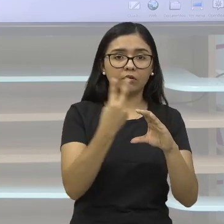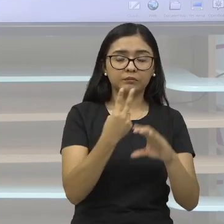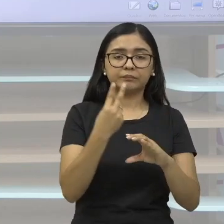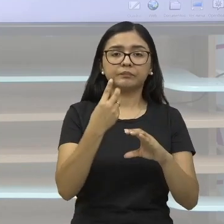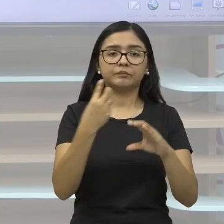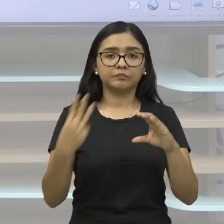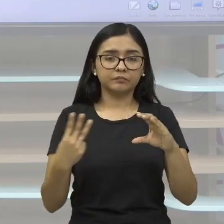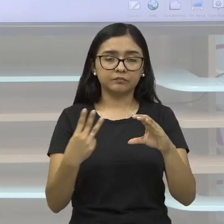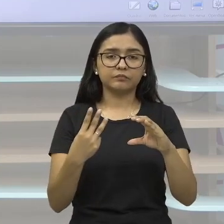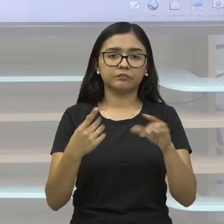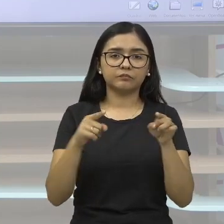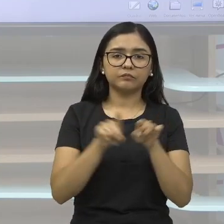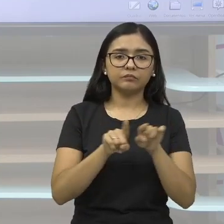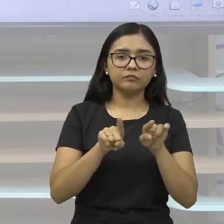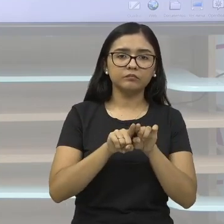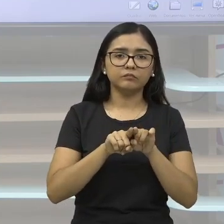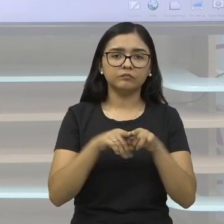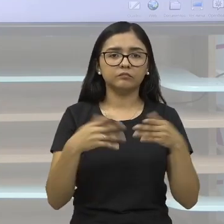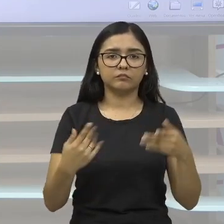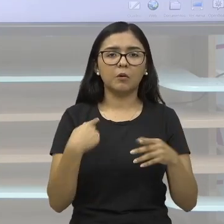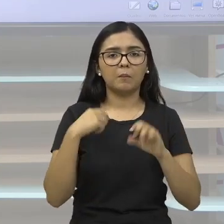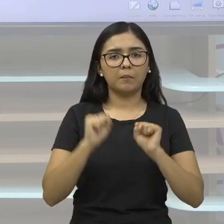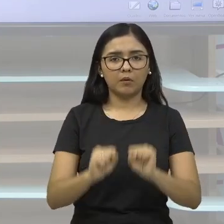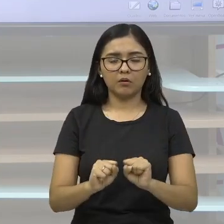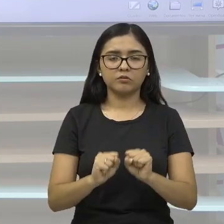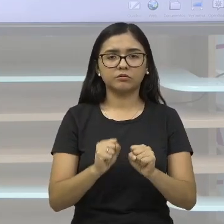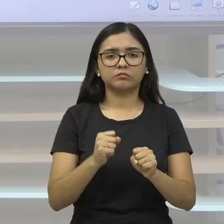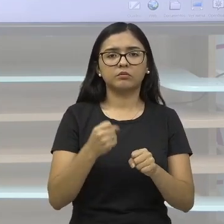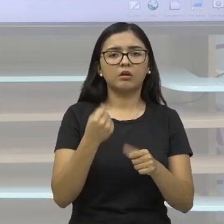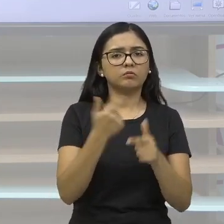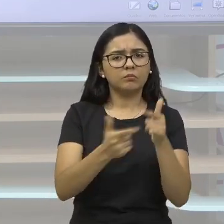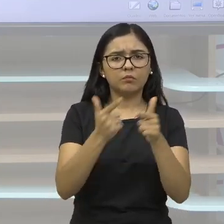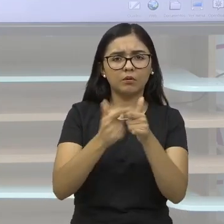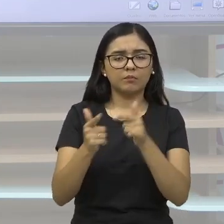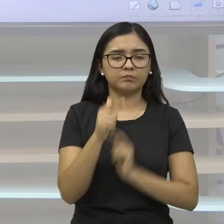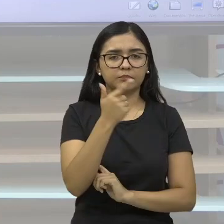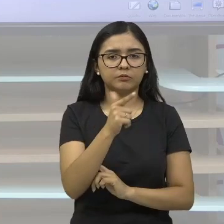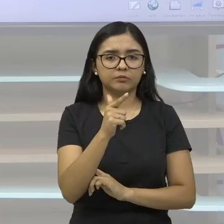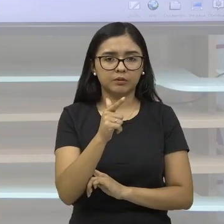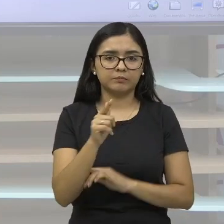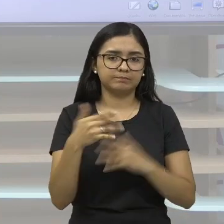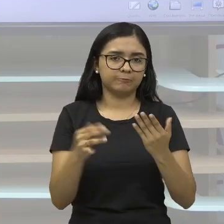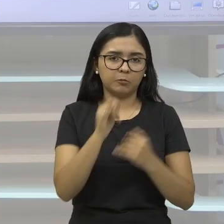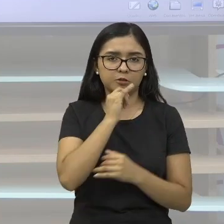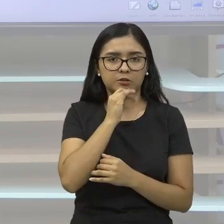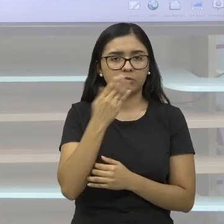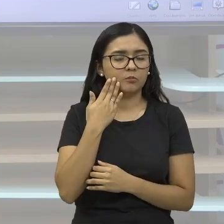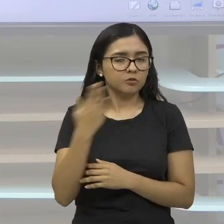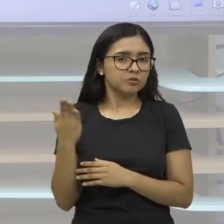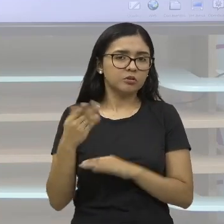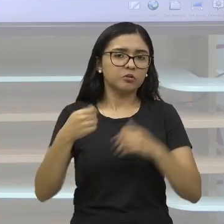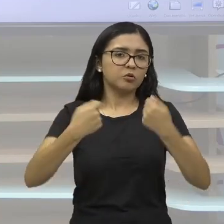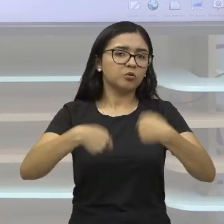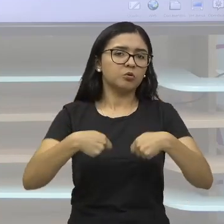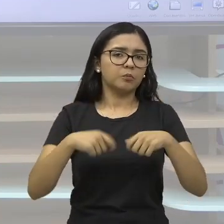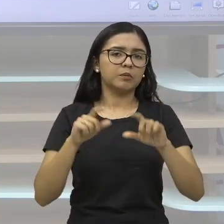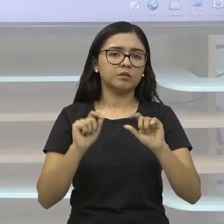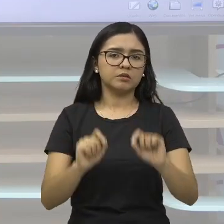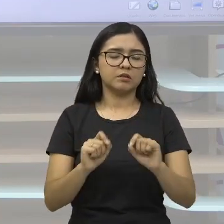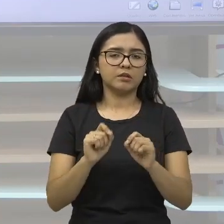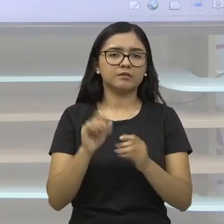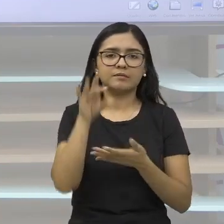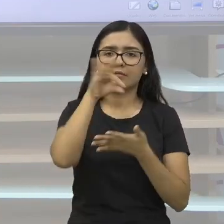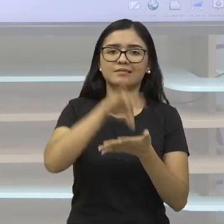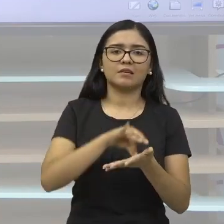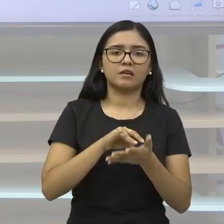ou 3 por 1, 1 por 2, não importa, tá? Nesse caso aqui, não precisa ser necessariamente